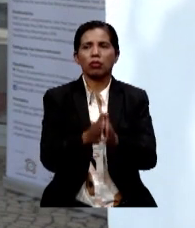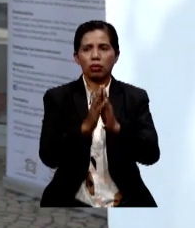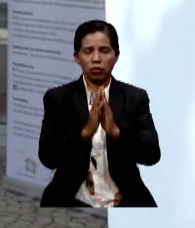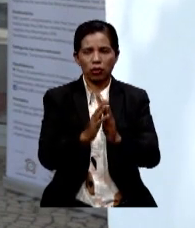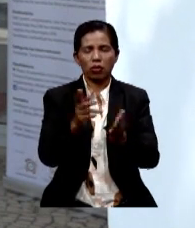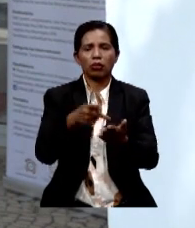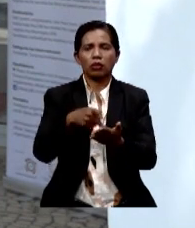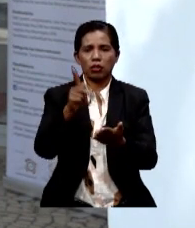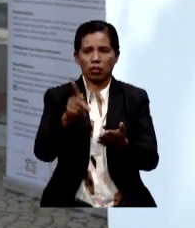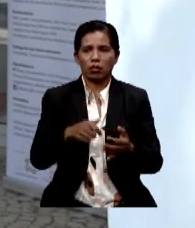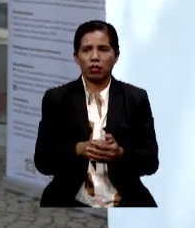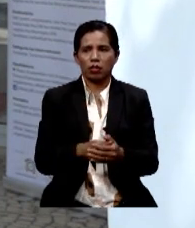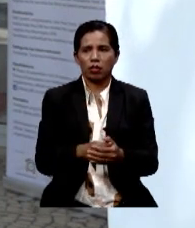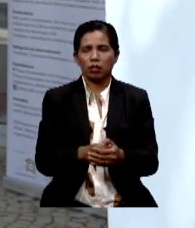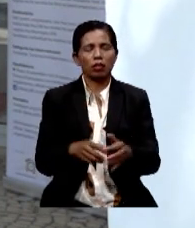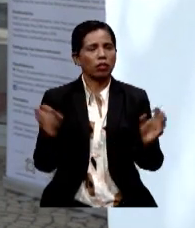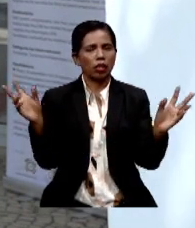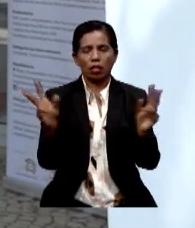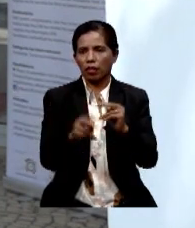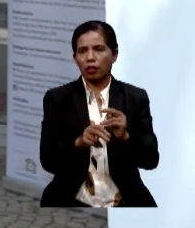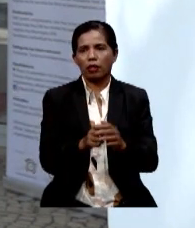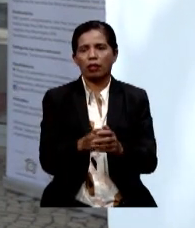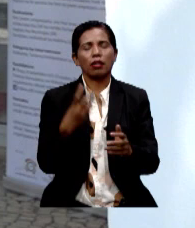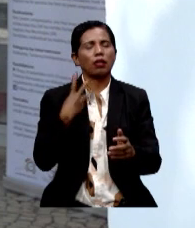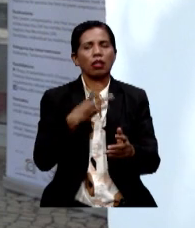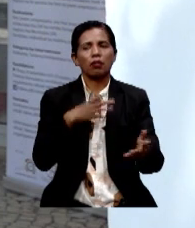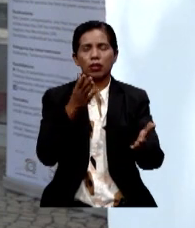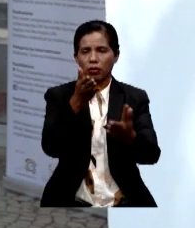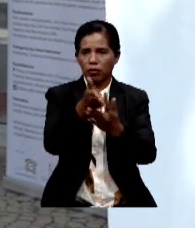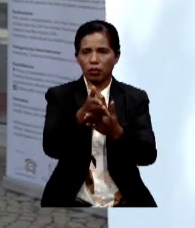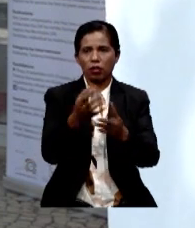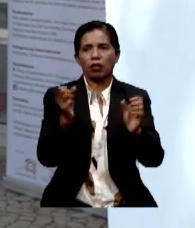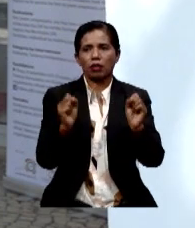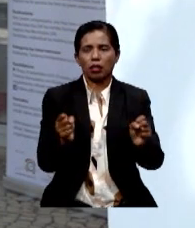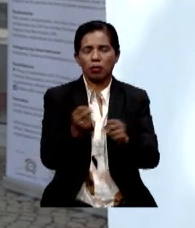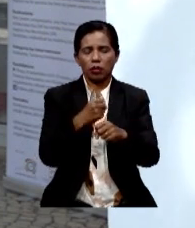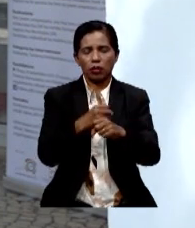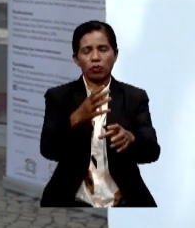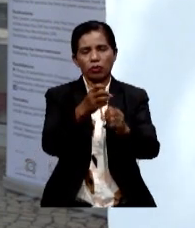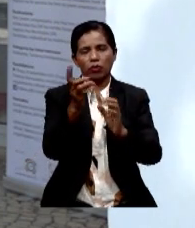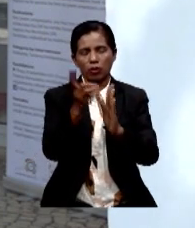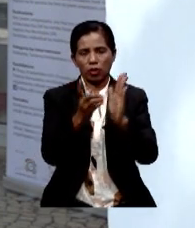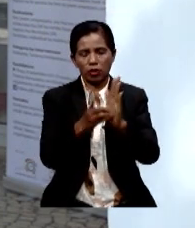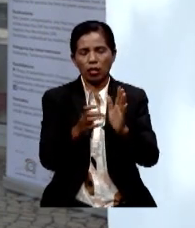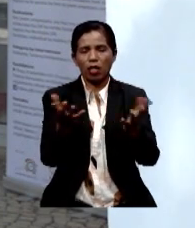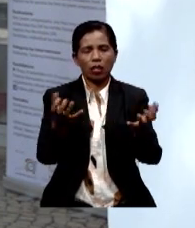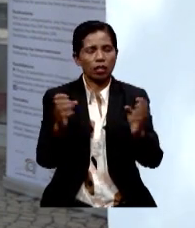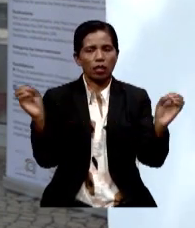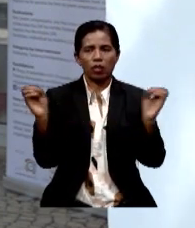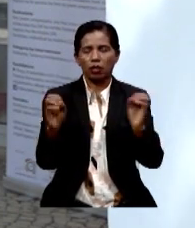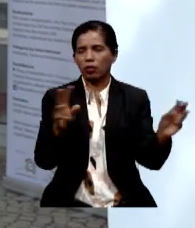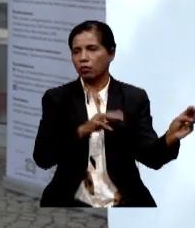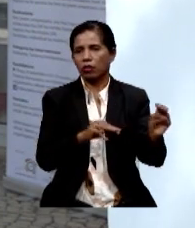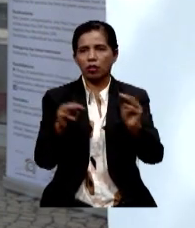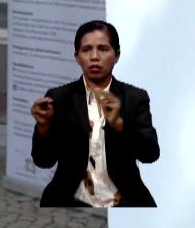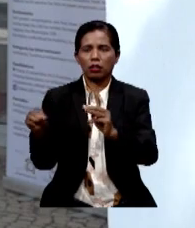arrendamento. Porque se lá é. Maka ame tumba, ame se halo notificação, akara kala koi mangne, laos muda, la